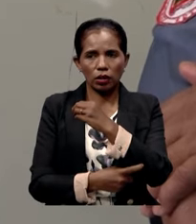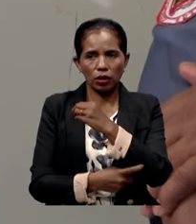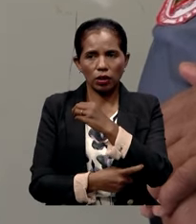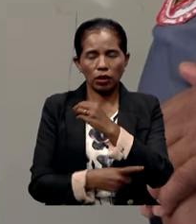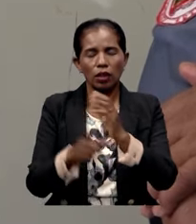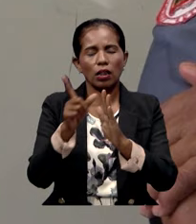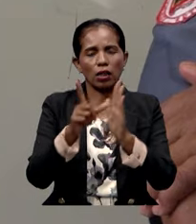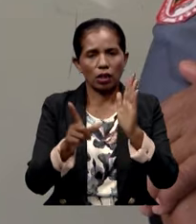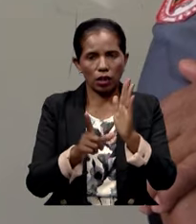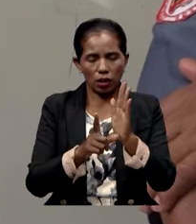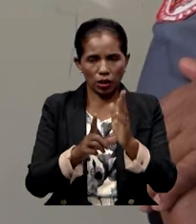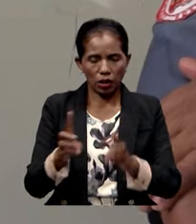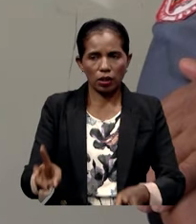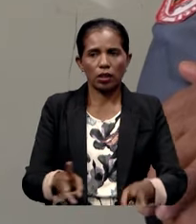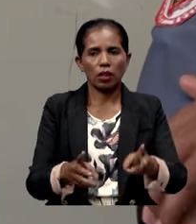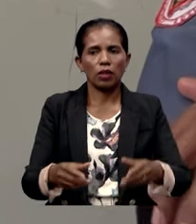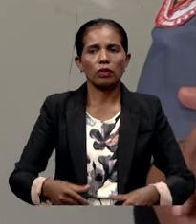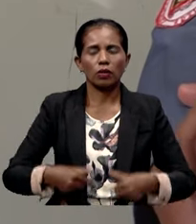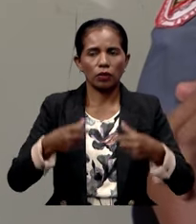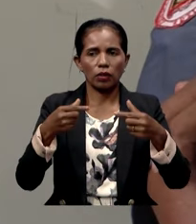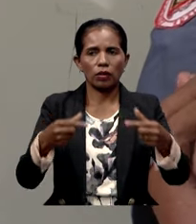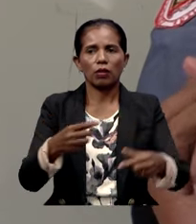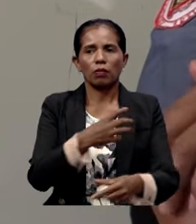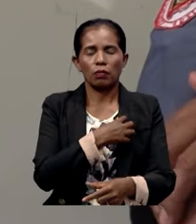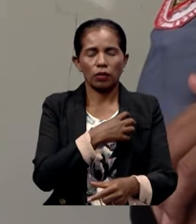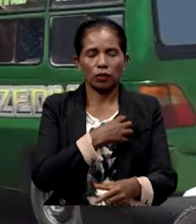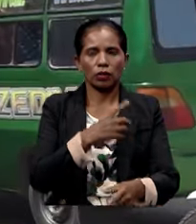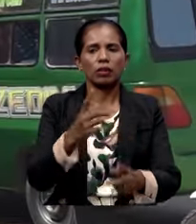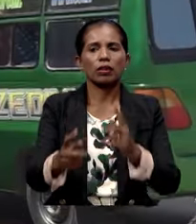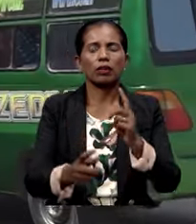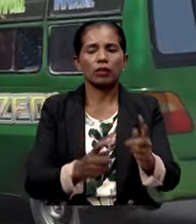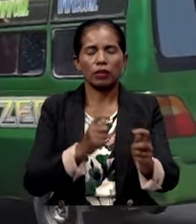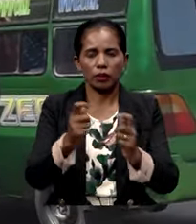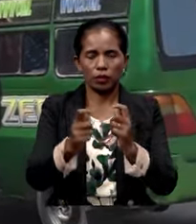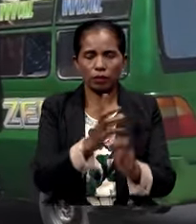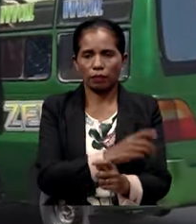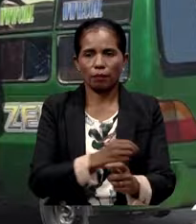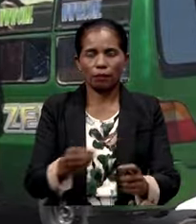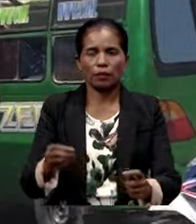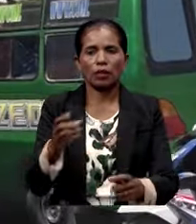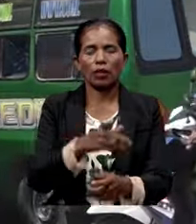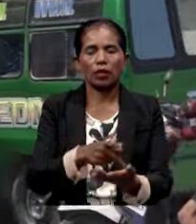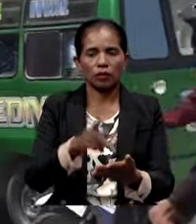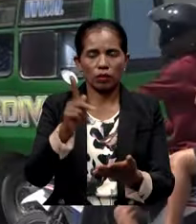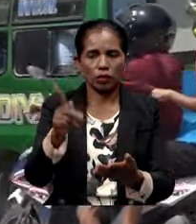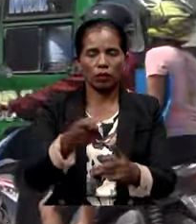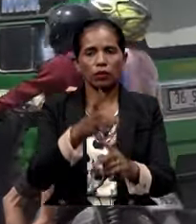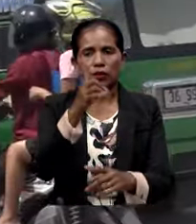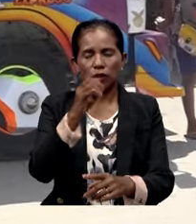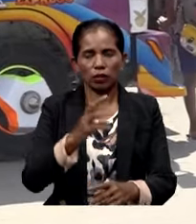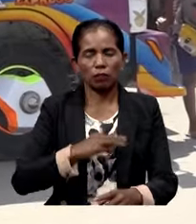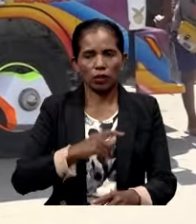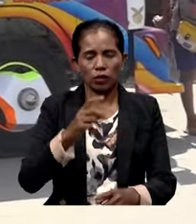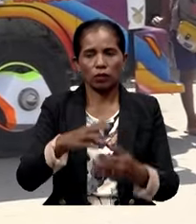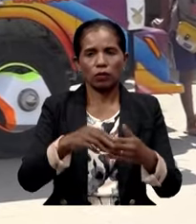lei código estrada nebe maka atribui ba iha polisi trânsito nia competência tuir lei nebe iha tarifa ba transporte terrestre husi dili manatutu dolar